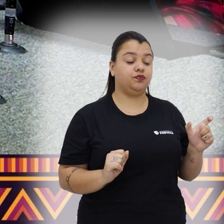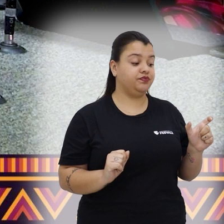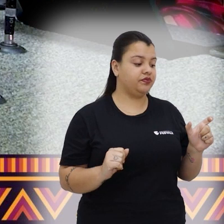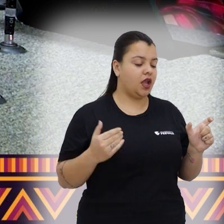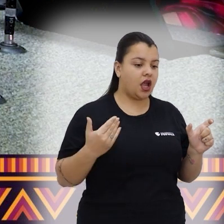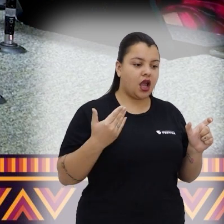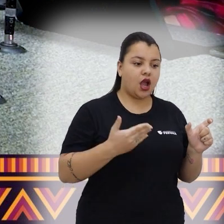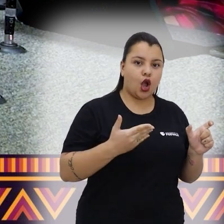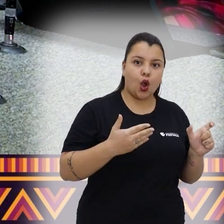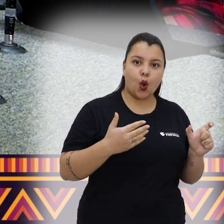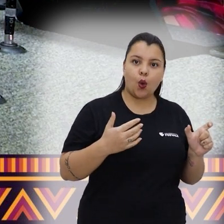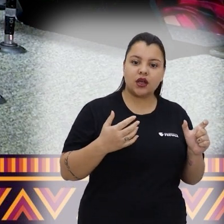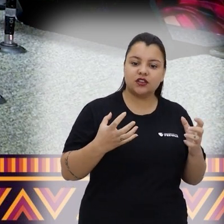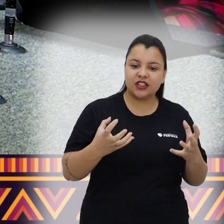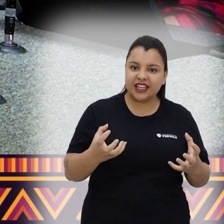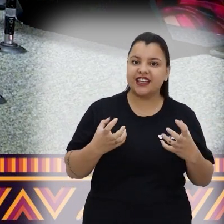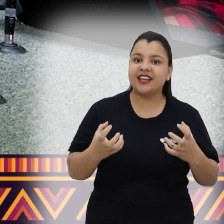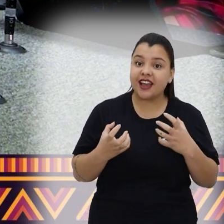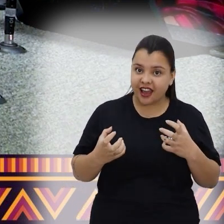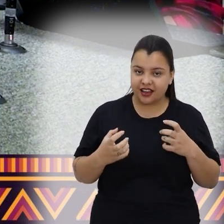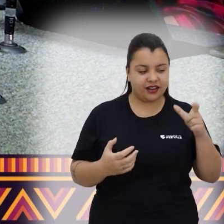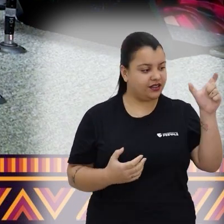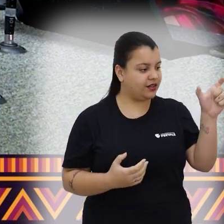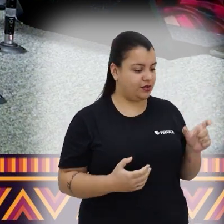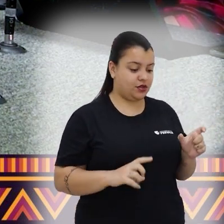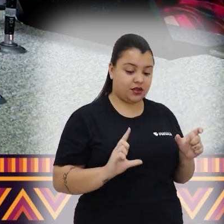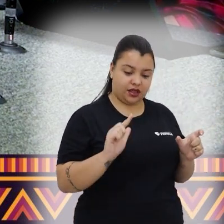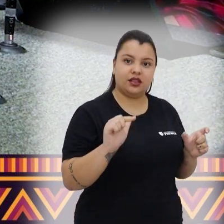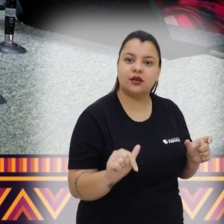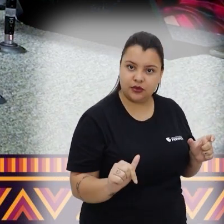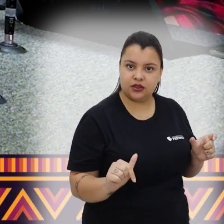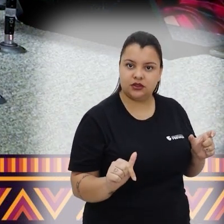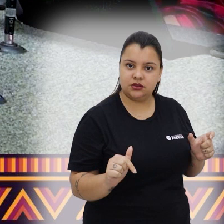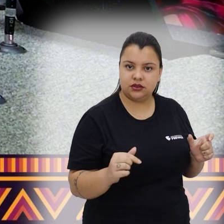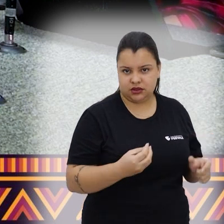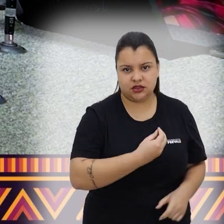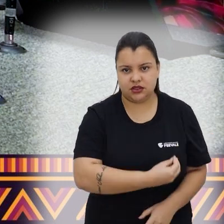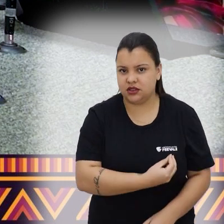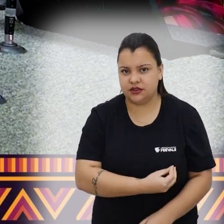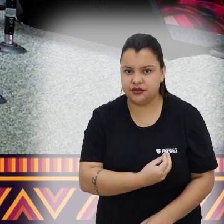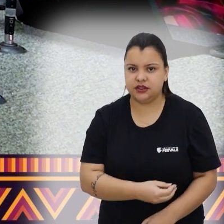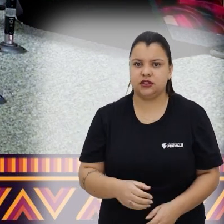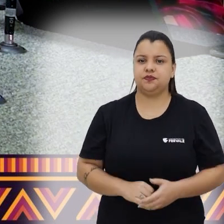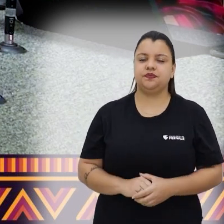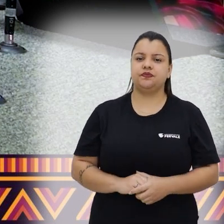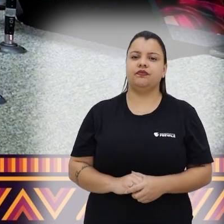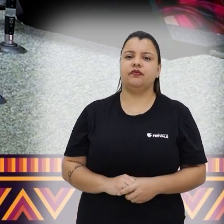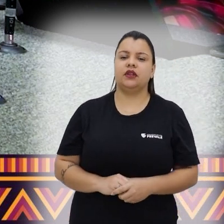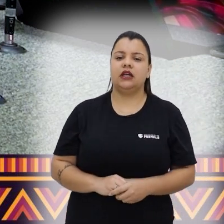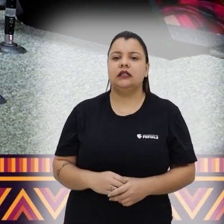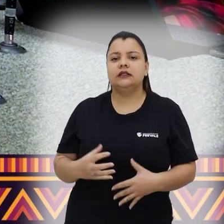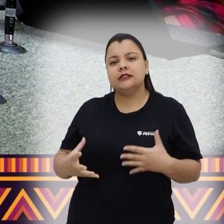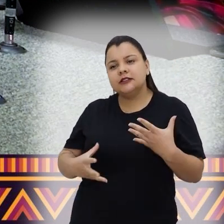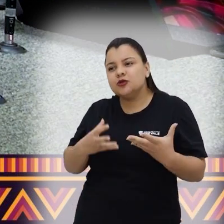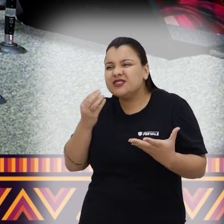aquilo que espera o sujeito no momento seguinte. Né, na caminhada da vida, que numa tentativa